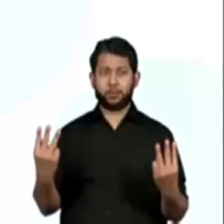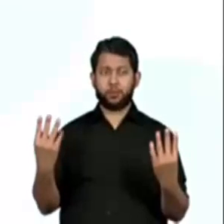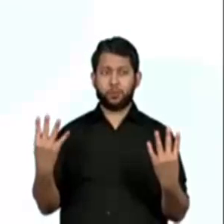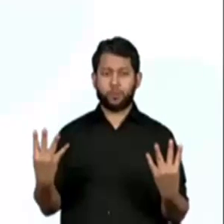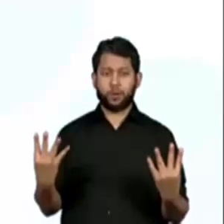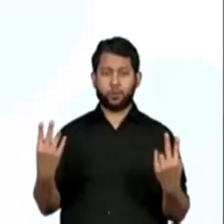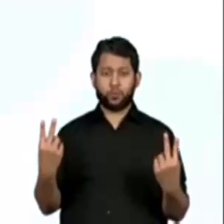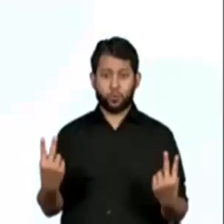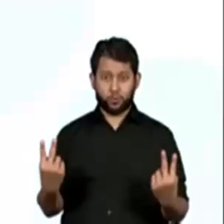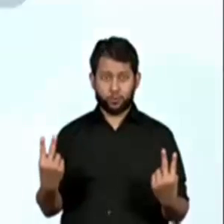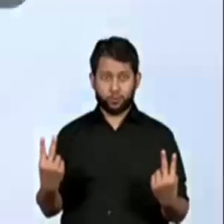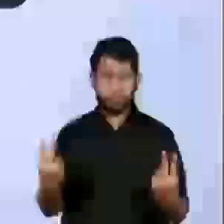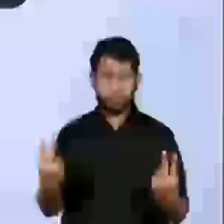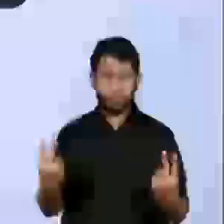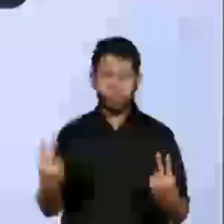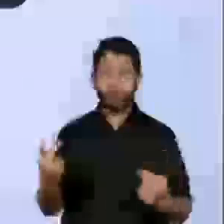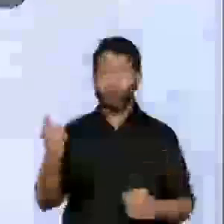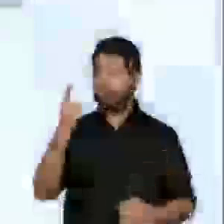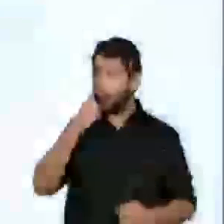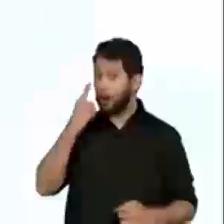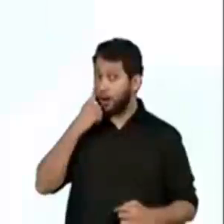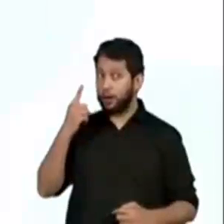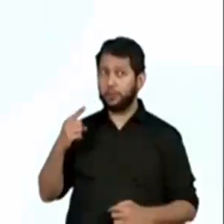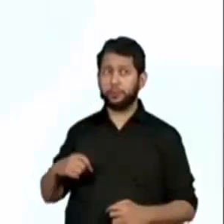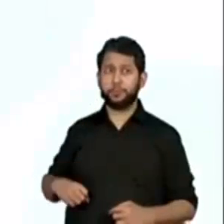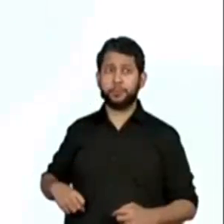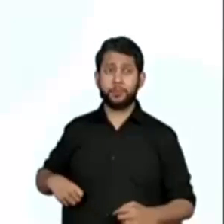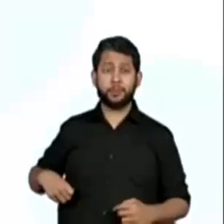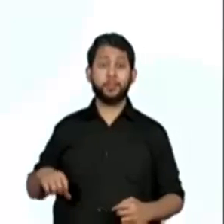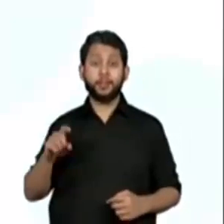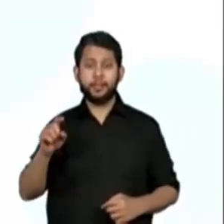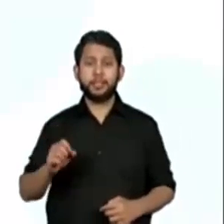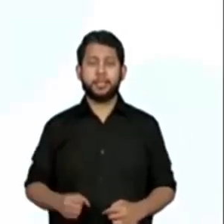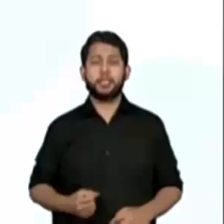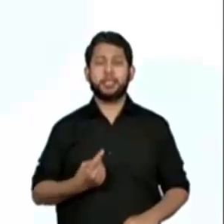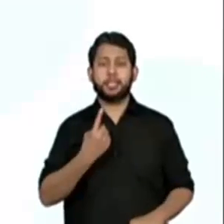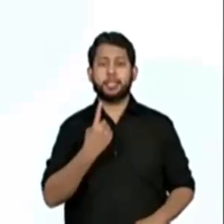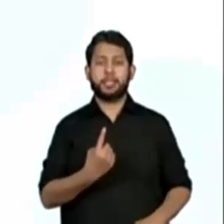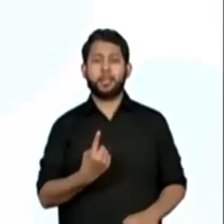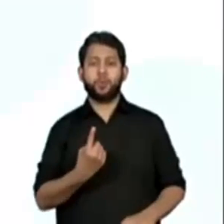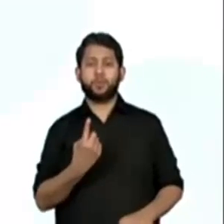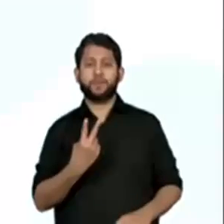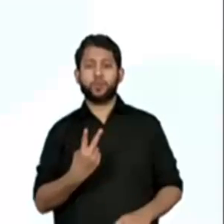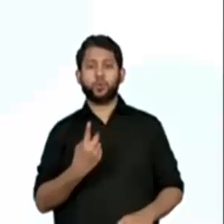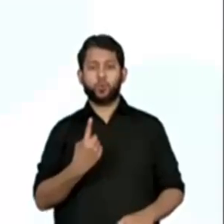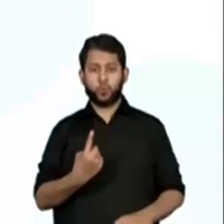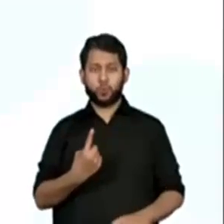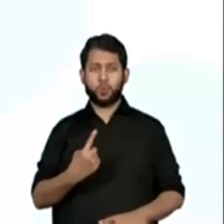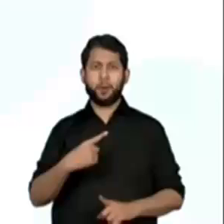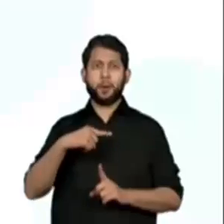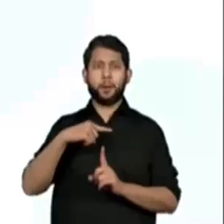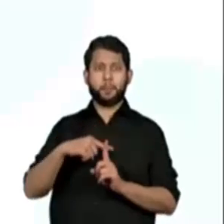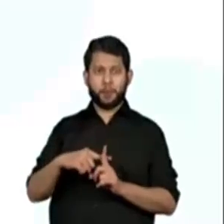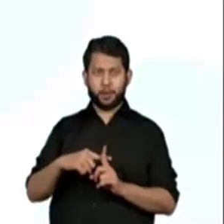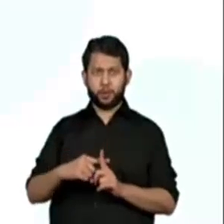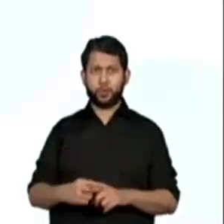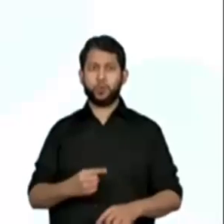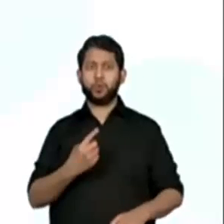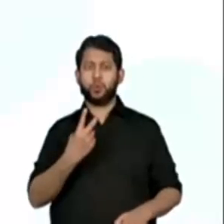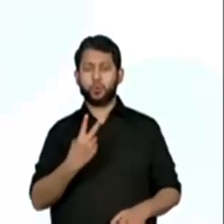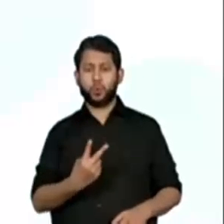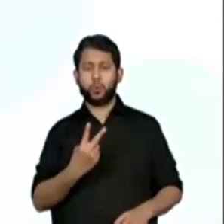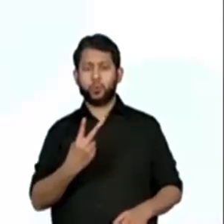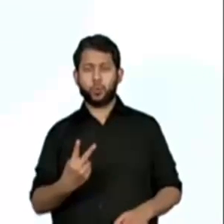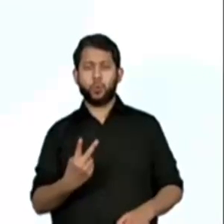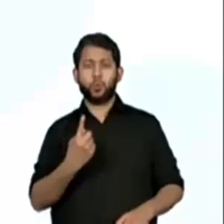221, aqui, ó, nesse 100, ó, peguei esse 121 e somei mais 221, e aí